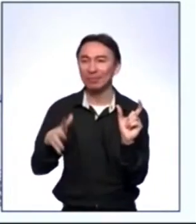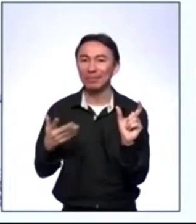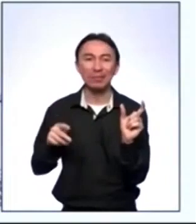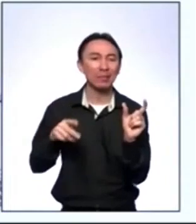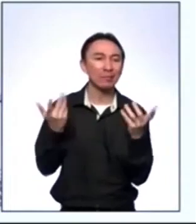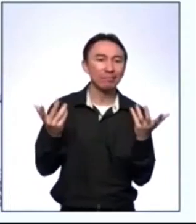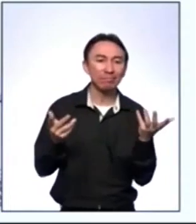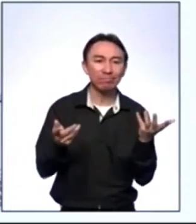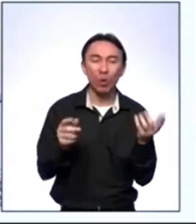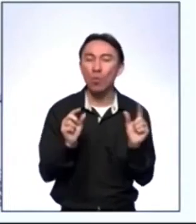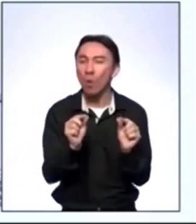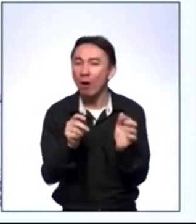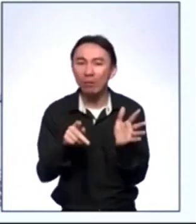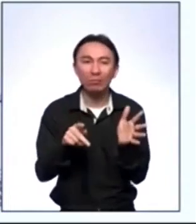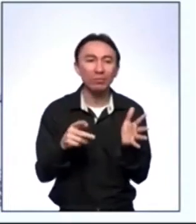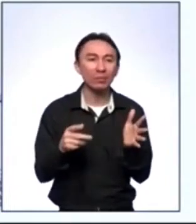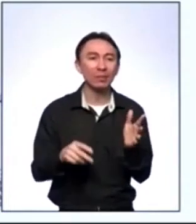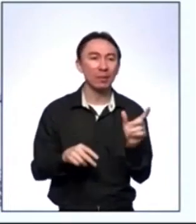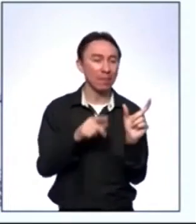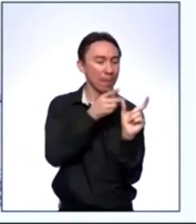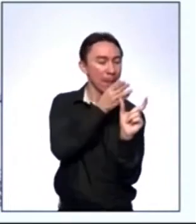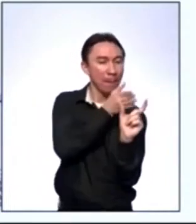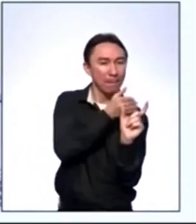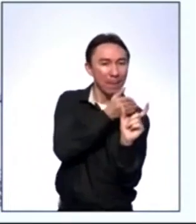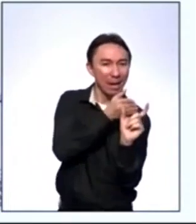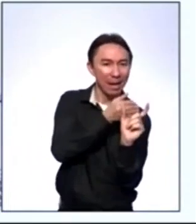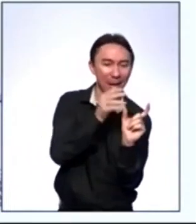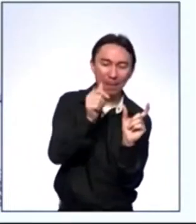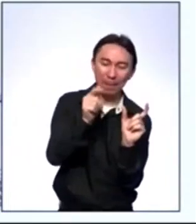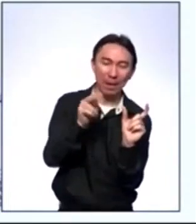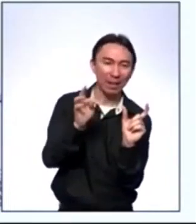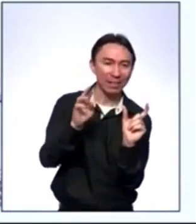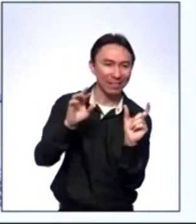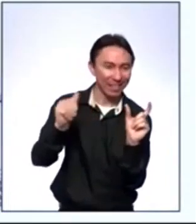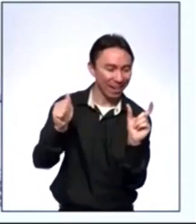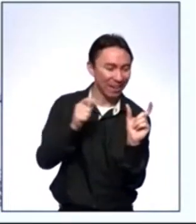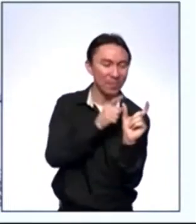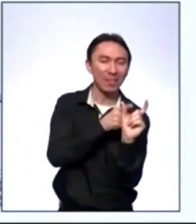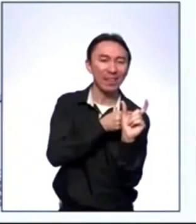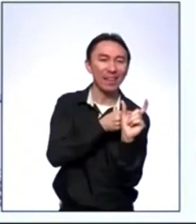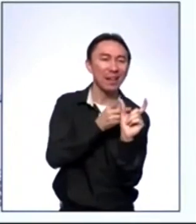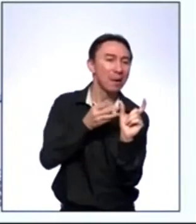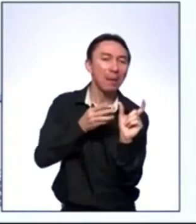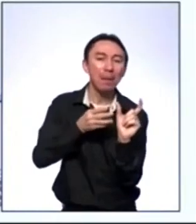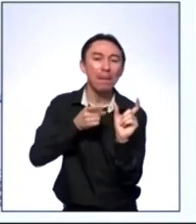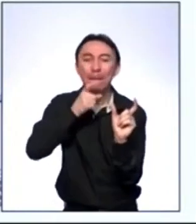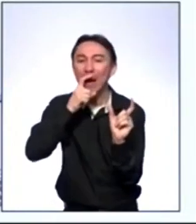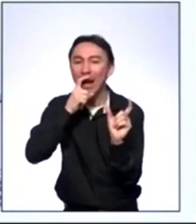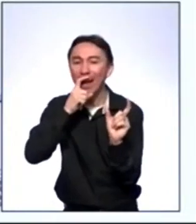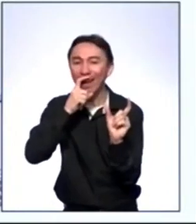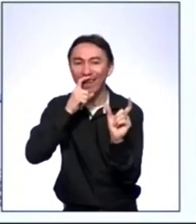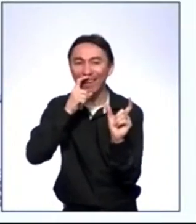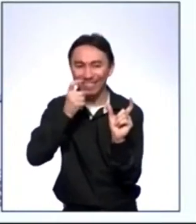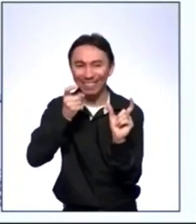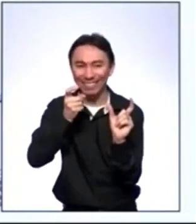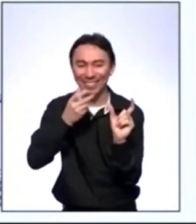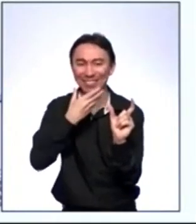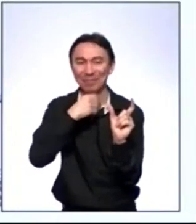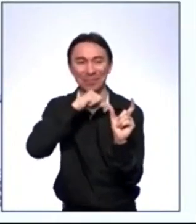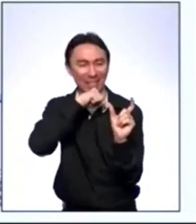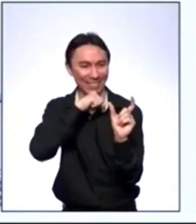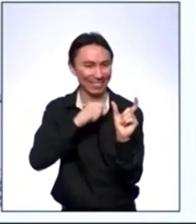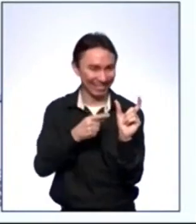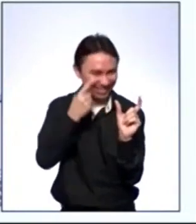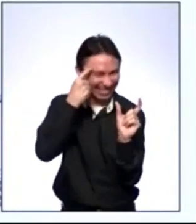estado. O que é? Pater é o pai, né? Lembra do pater familias, lá da Roma Antiga, né? O pater